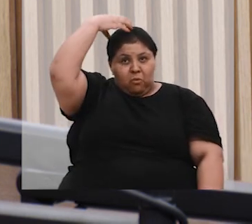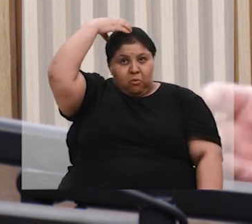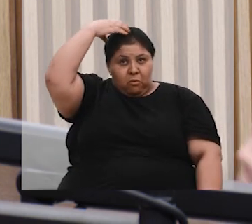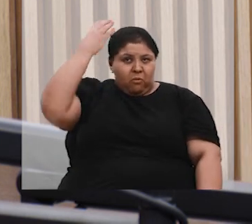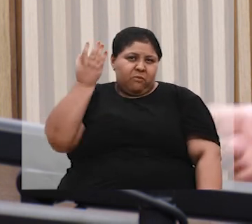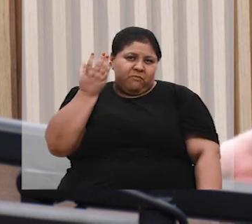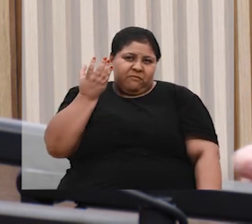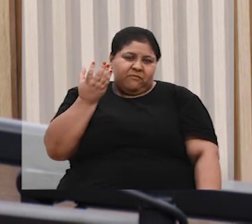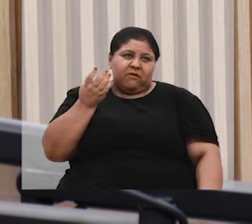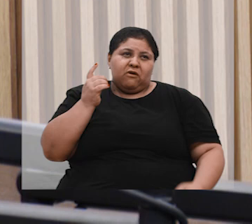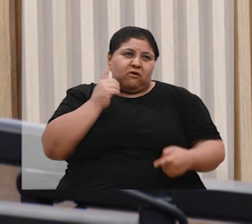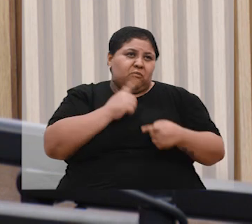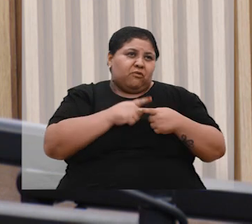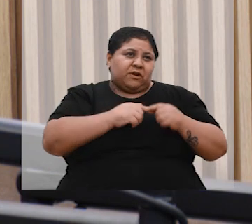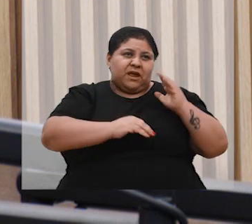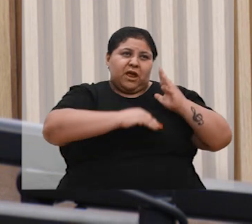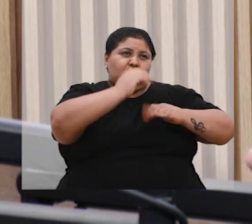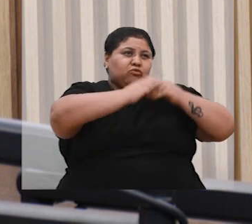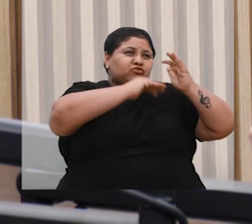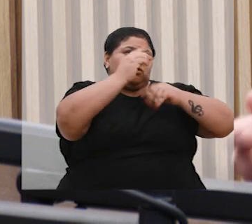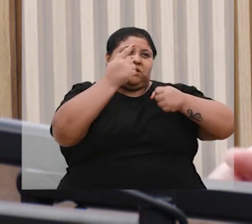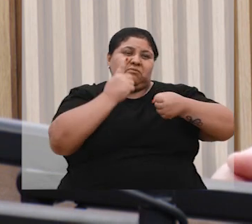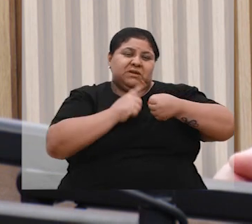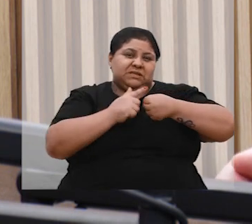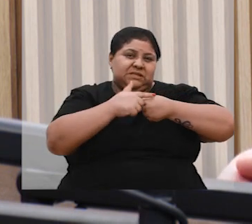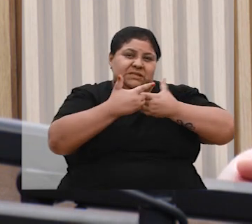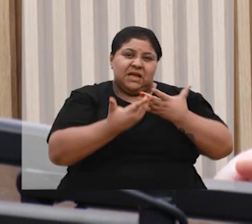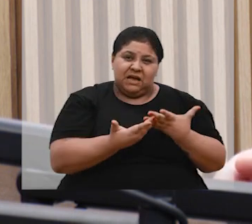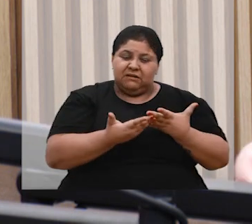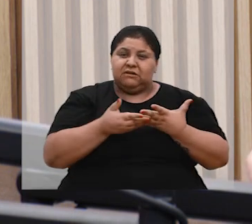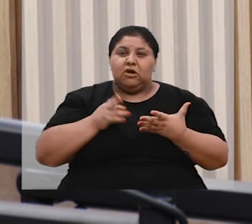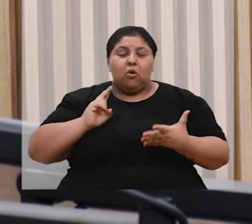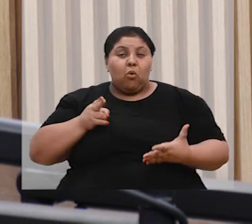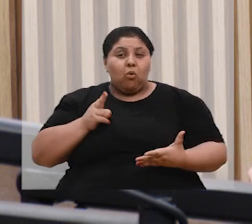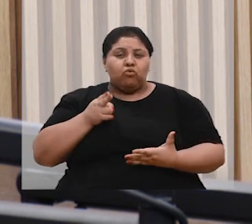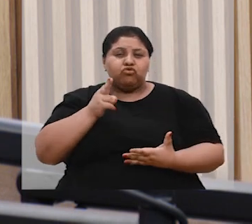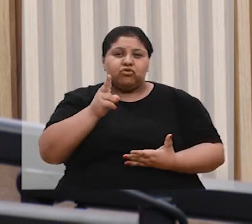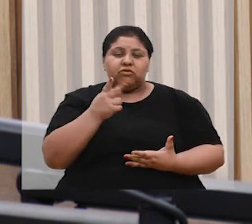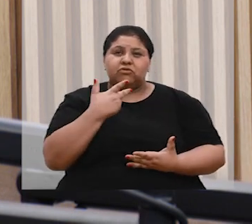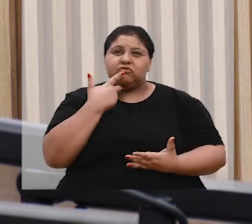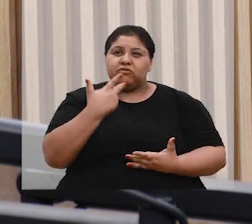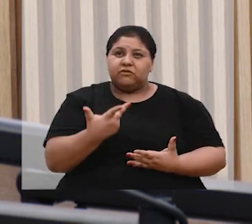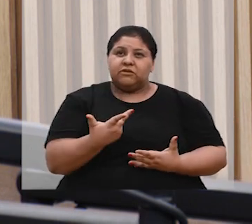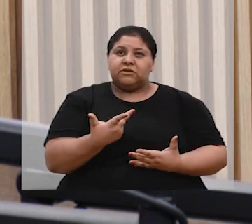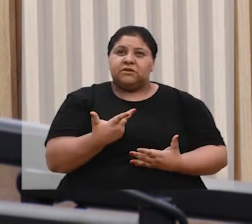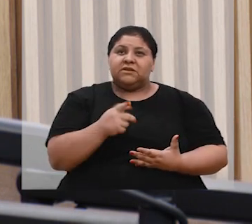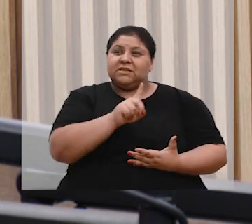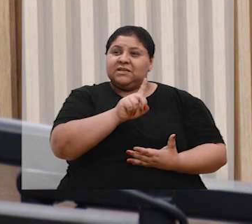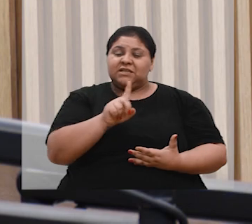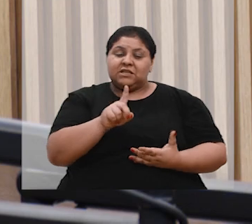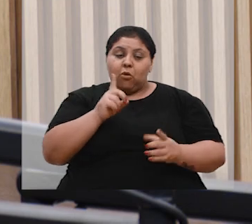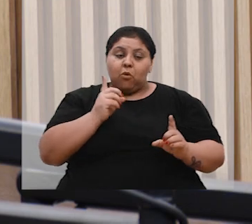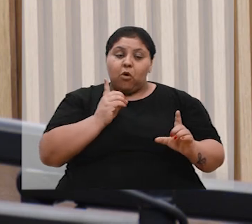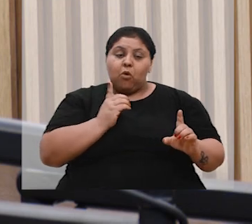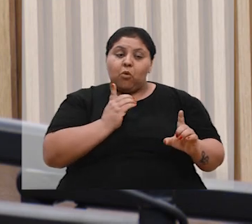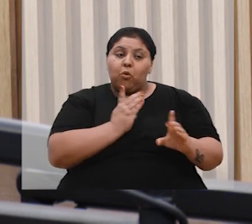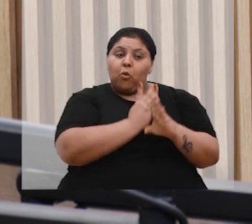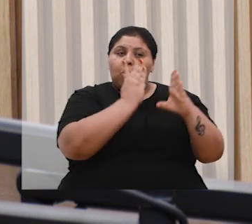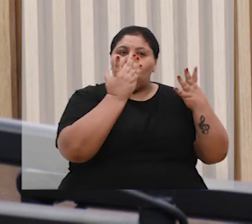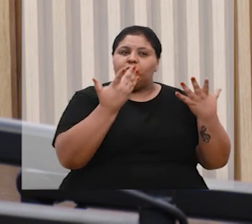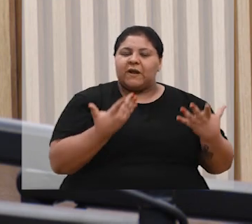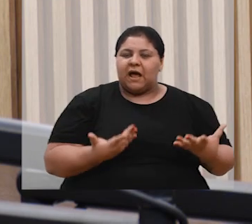de construções da cidade, né? Vão seguir manifestando em função de não encontrarem ainda a